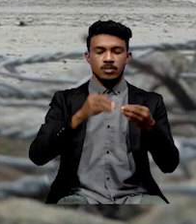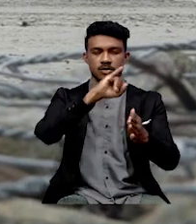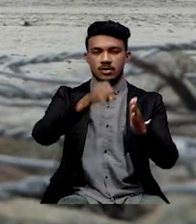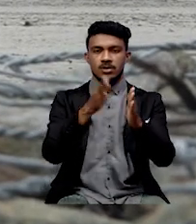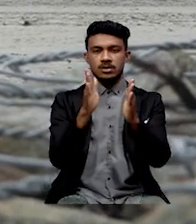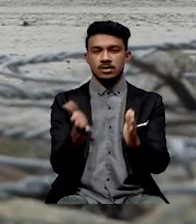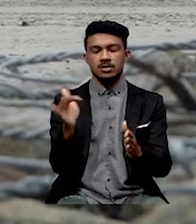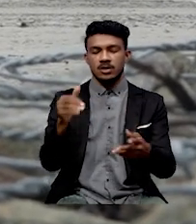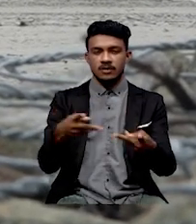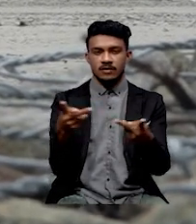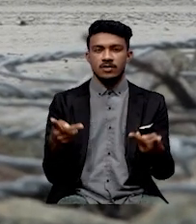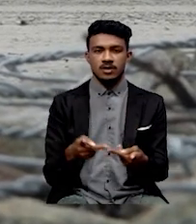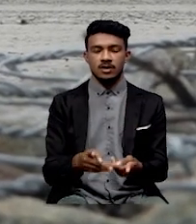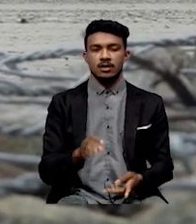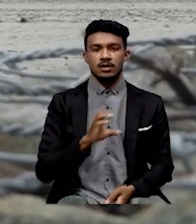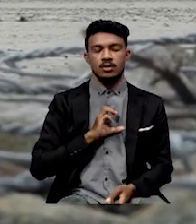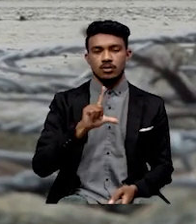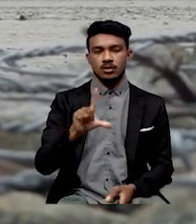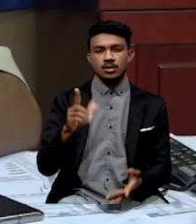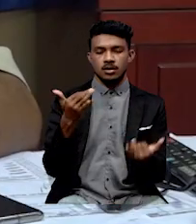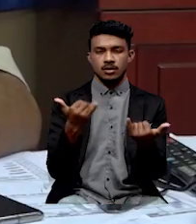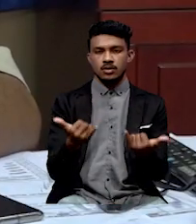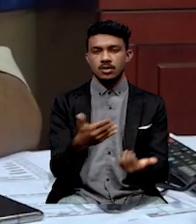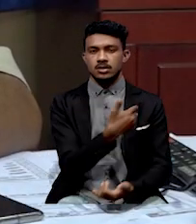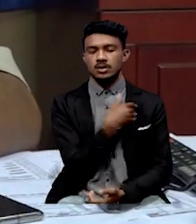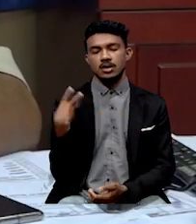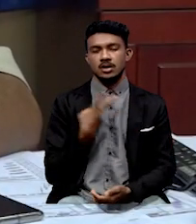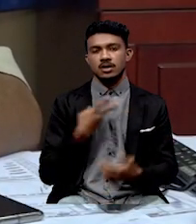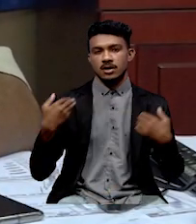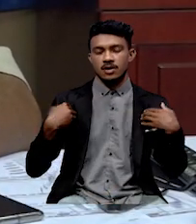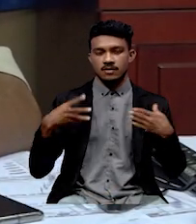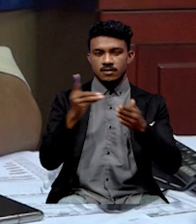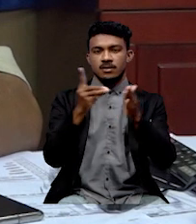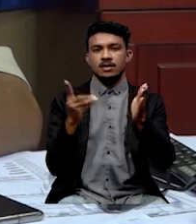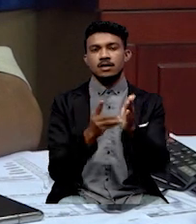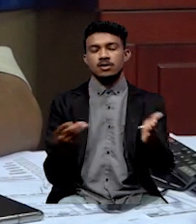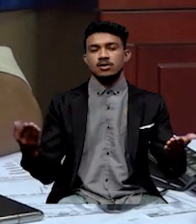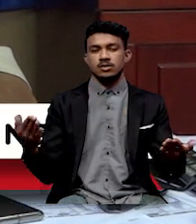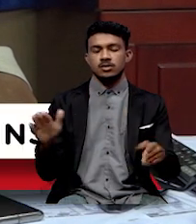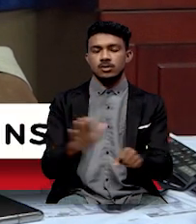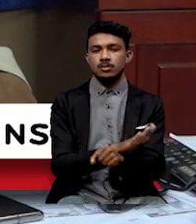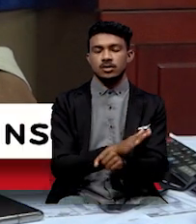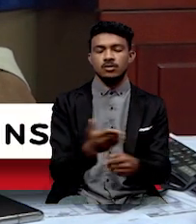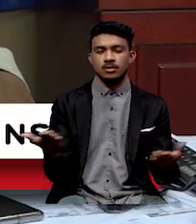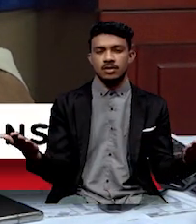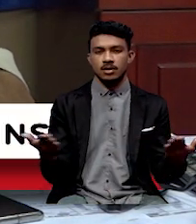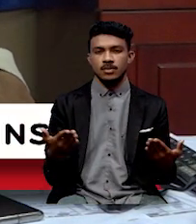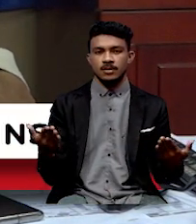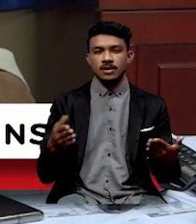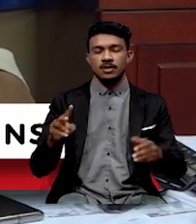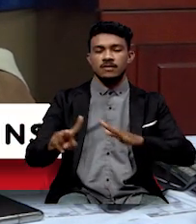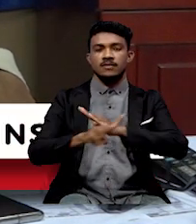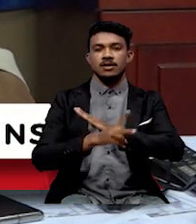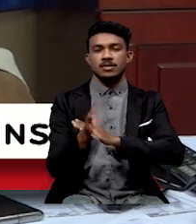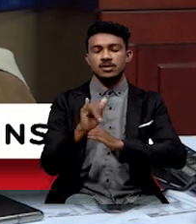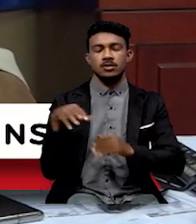neknar fatin kai koli dili. Até agora se dau. Mas bem, ita ia dados completo ne bem maga vítima ser ulu